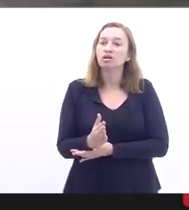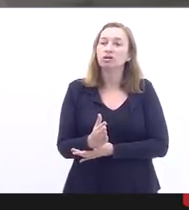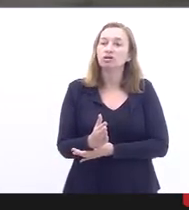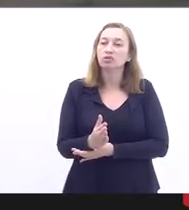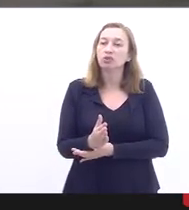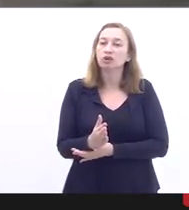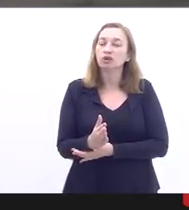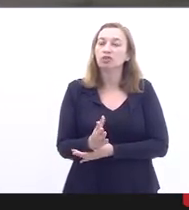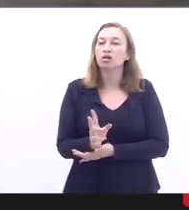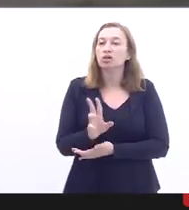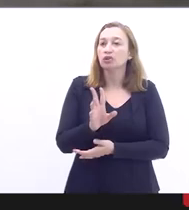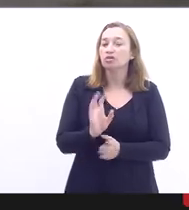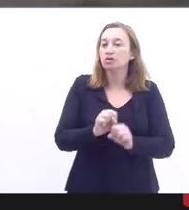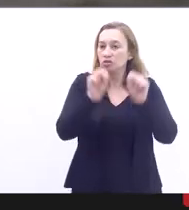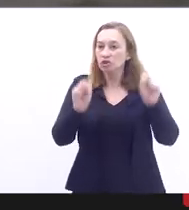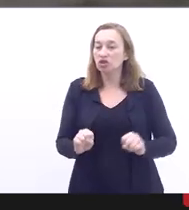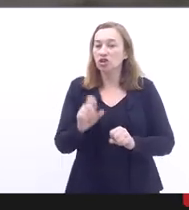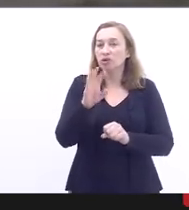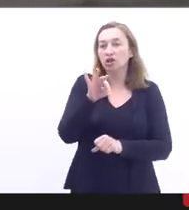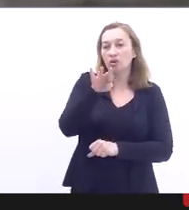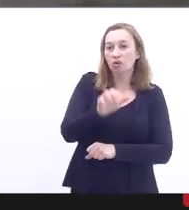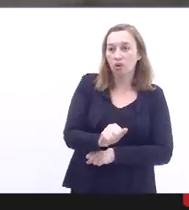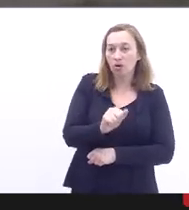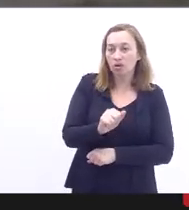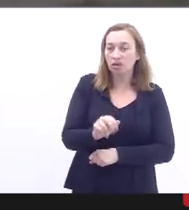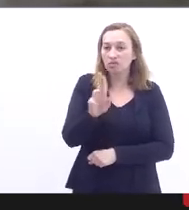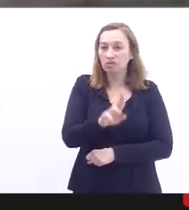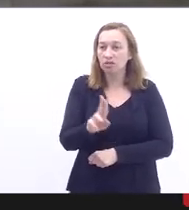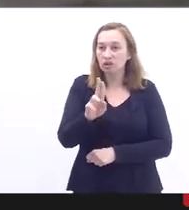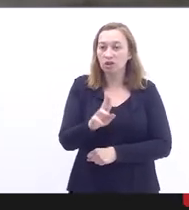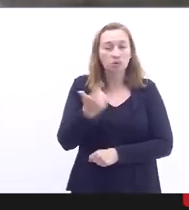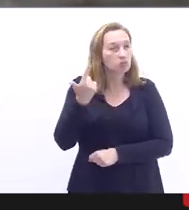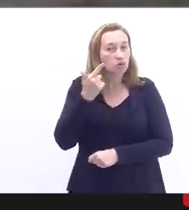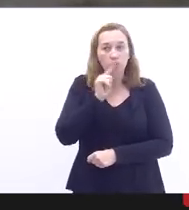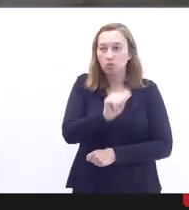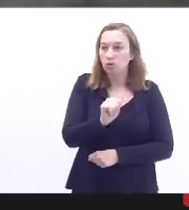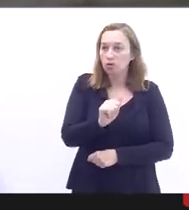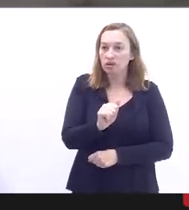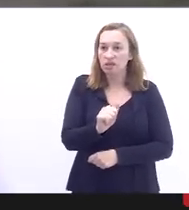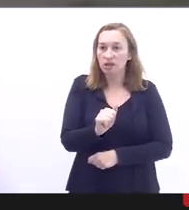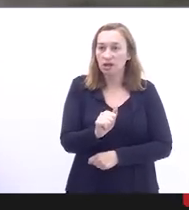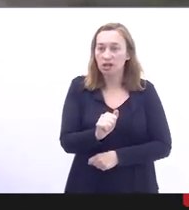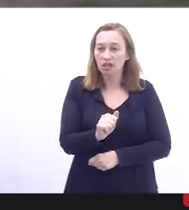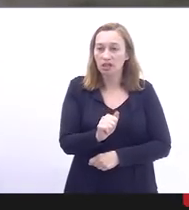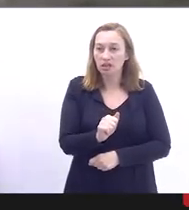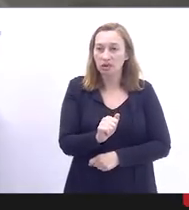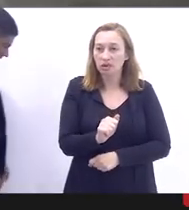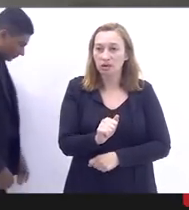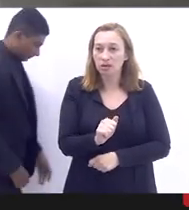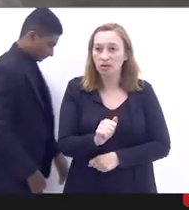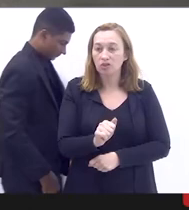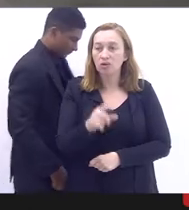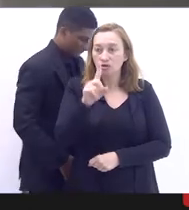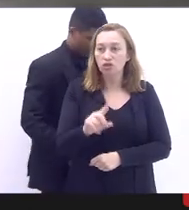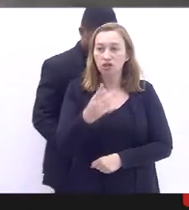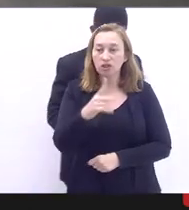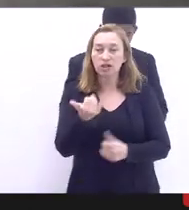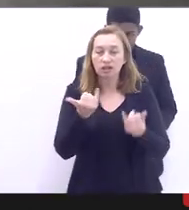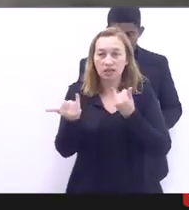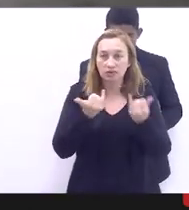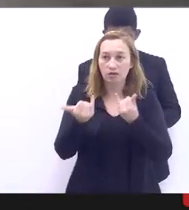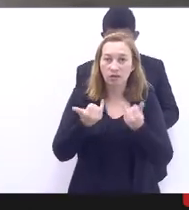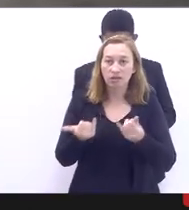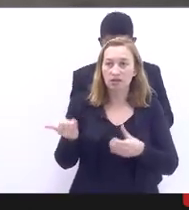aprovado no sistema de cotas da Universidade Por uma estrada e não consegue ter a publicização dessa informação